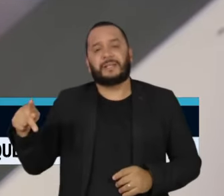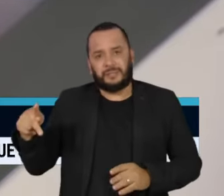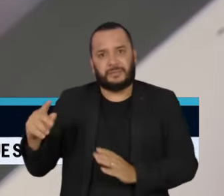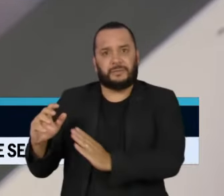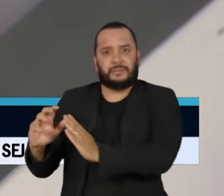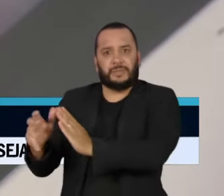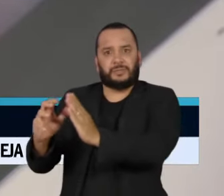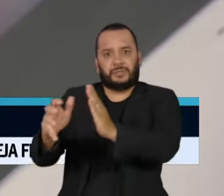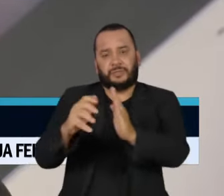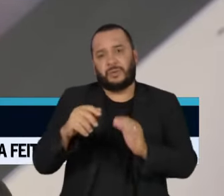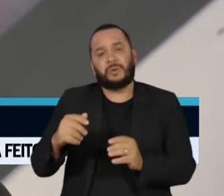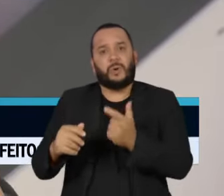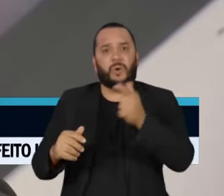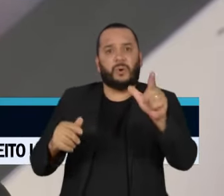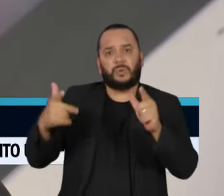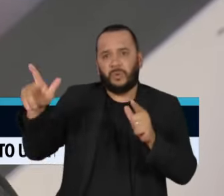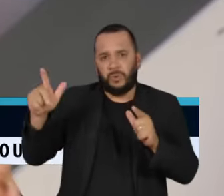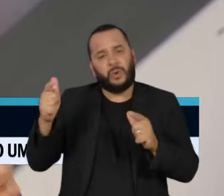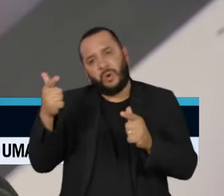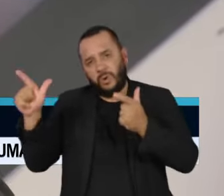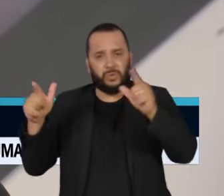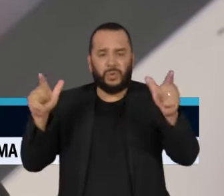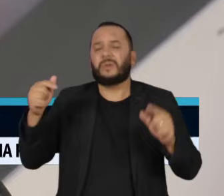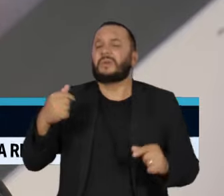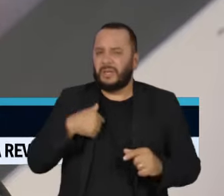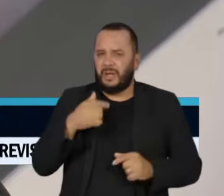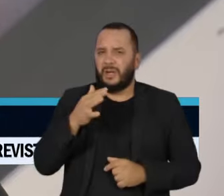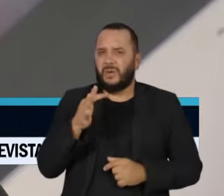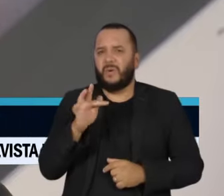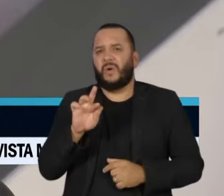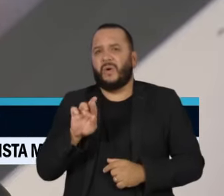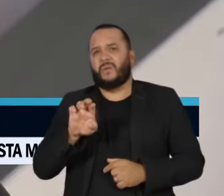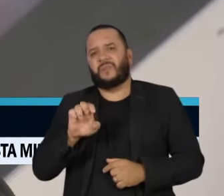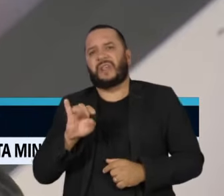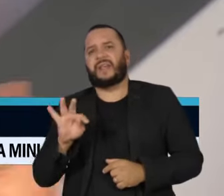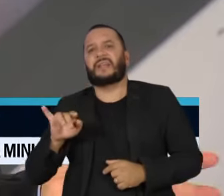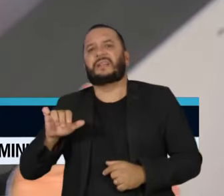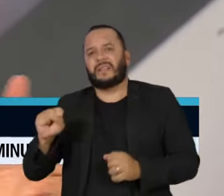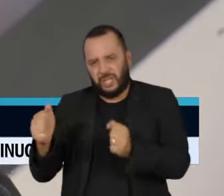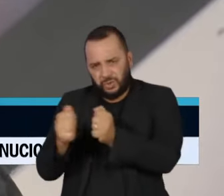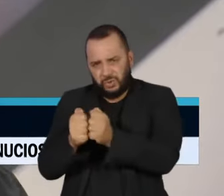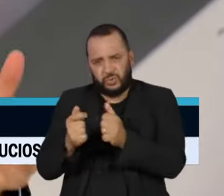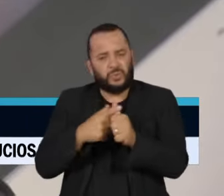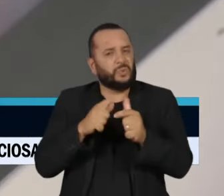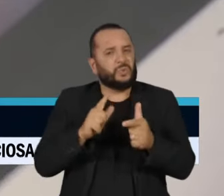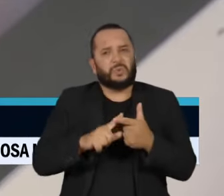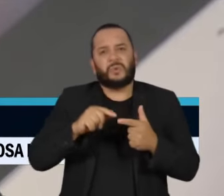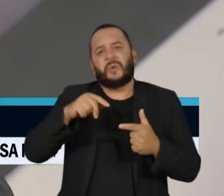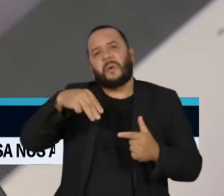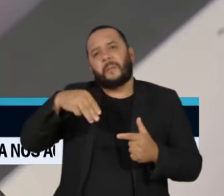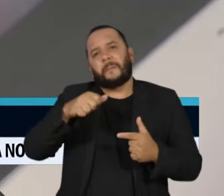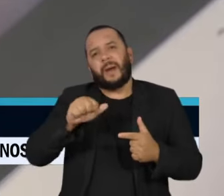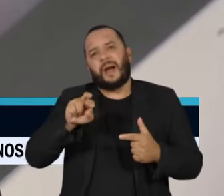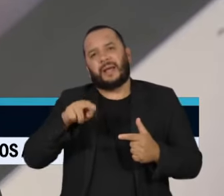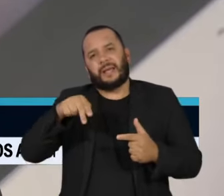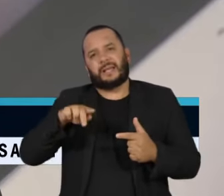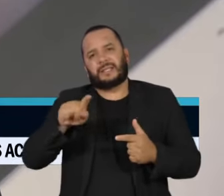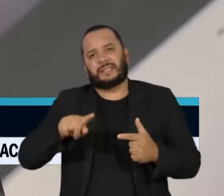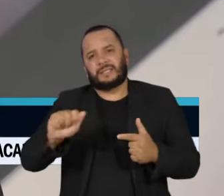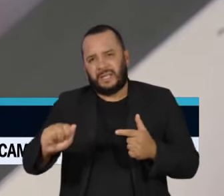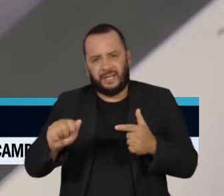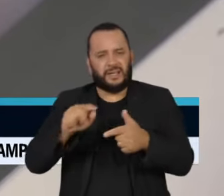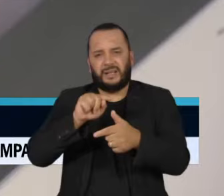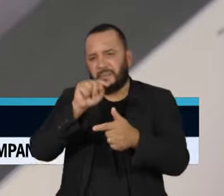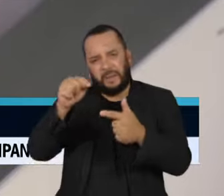pauta, certo? Ivete Vargas, Freitas Nobre e todos os outros, Marquesan, discutimos pauta para levar